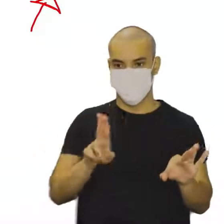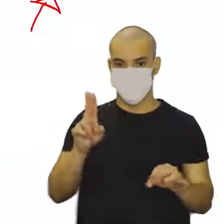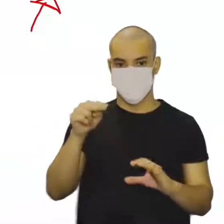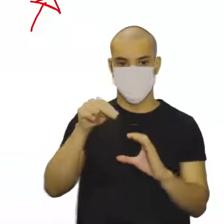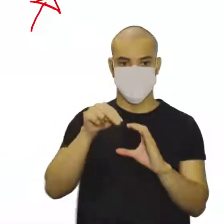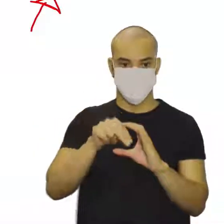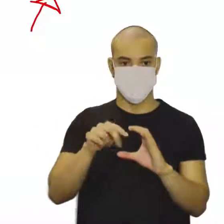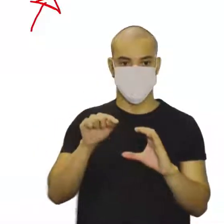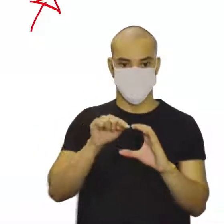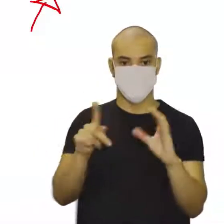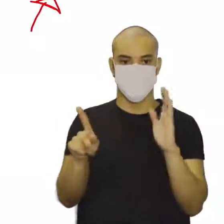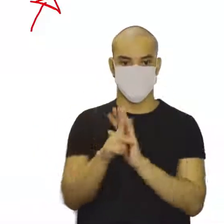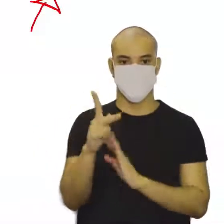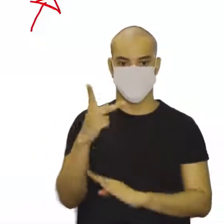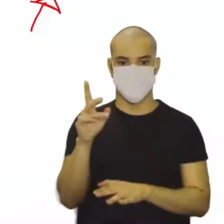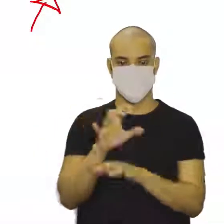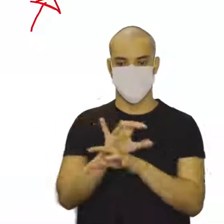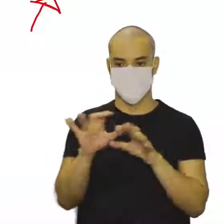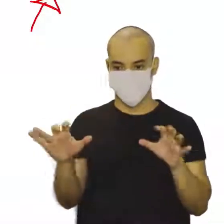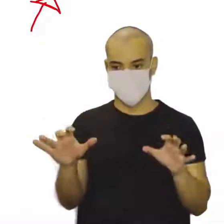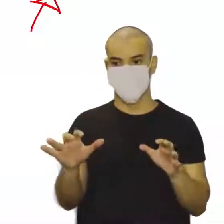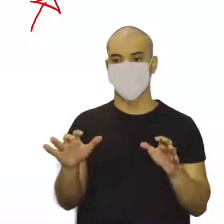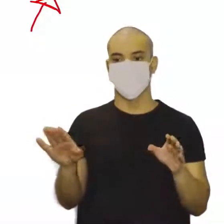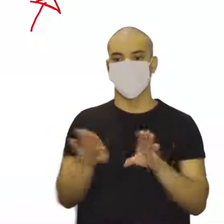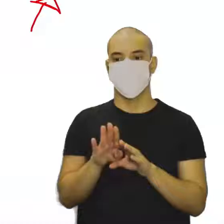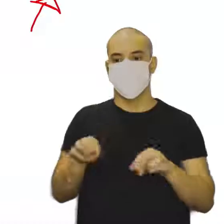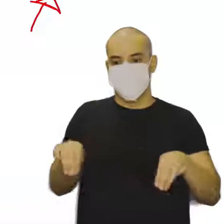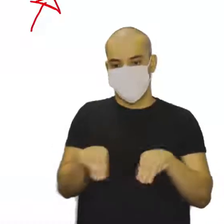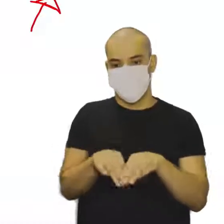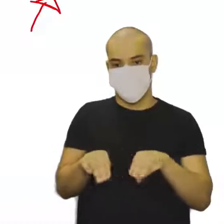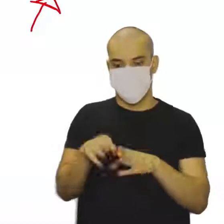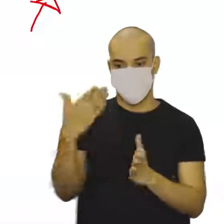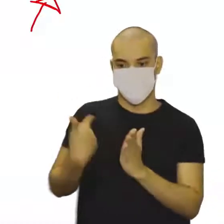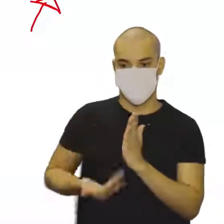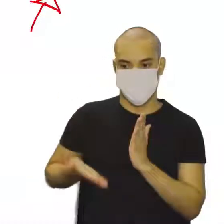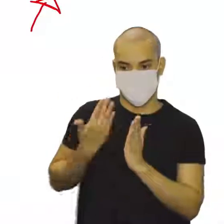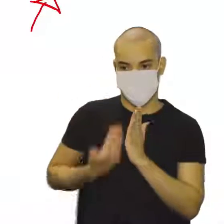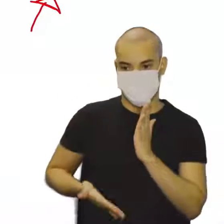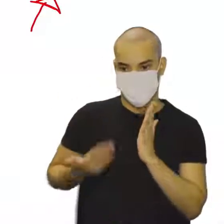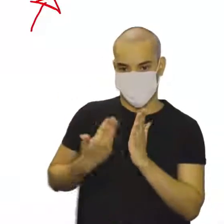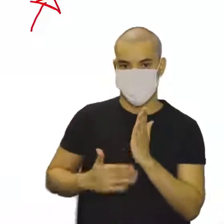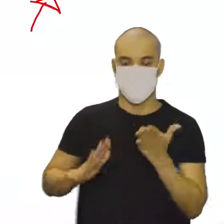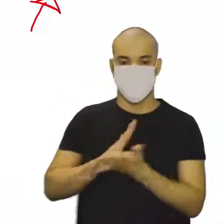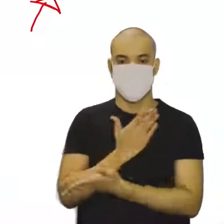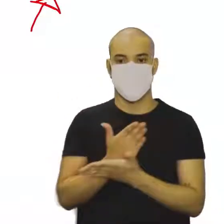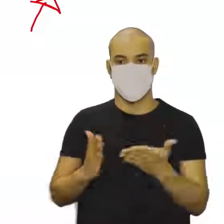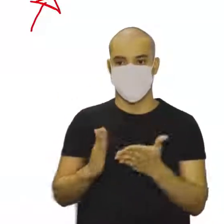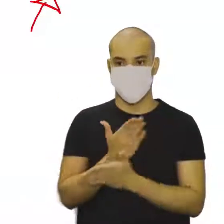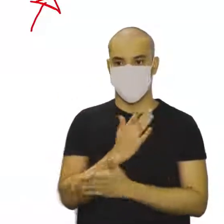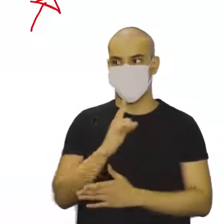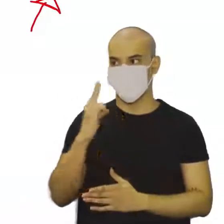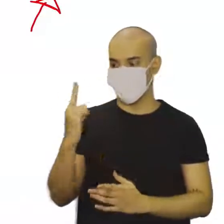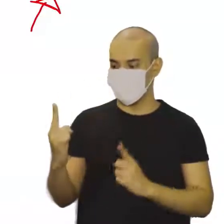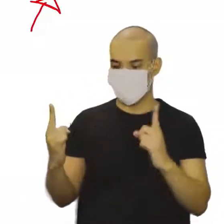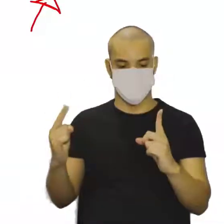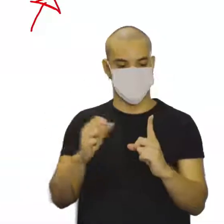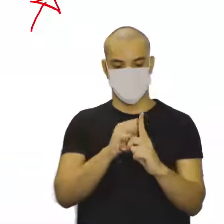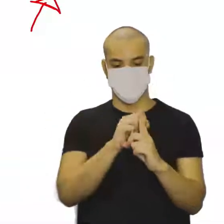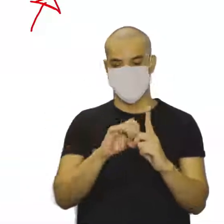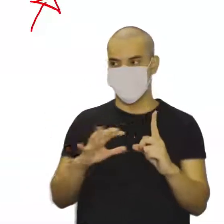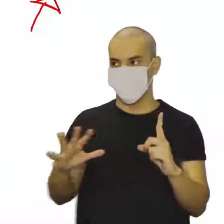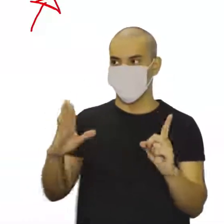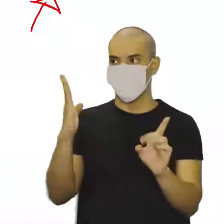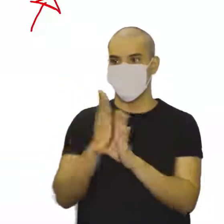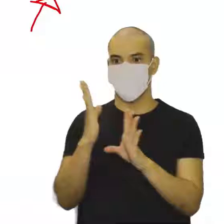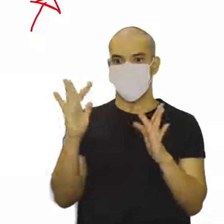núcleo, ok? Nesse caso, o campo magnético sofre perdas a circular de uma extremidade a outra pelo